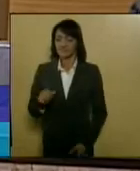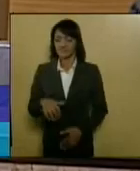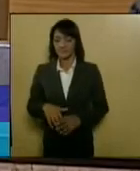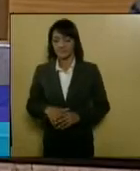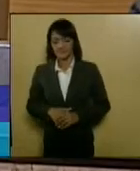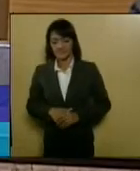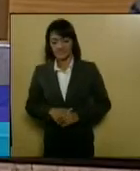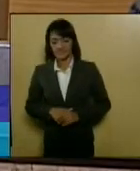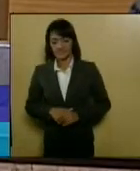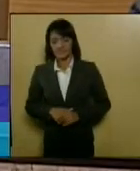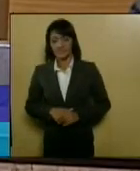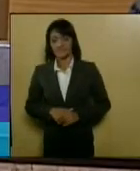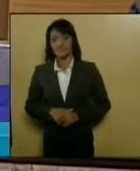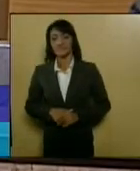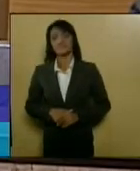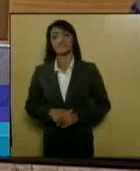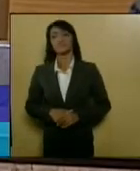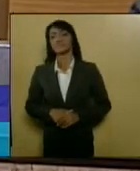como é